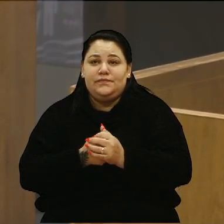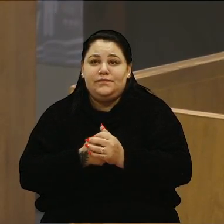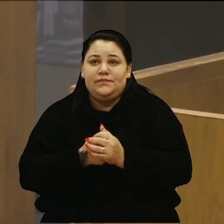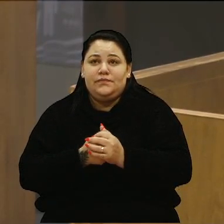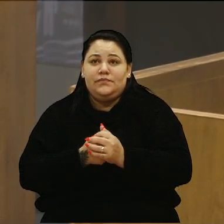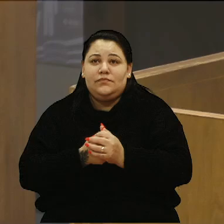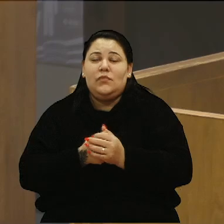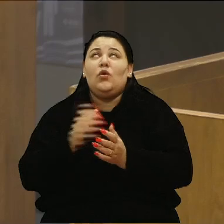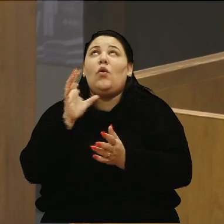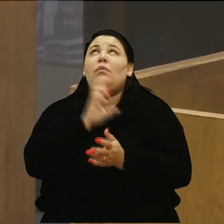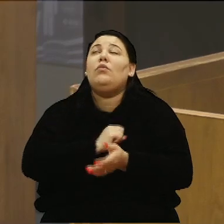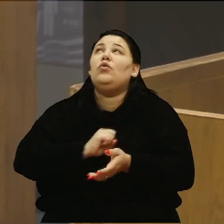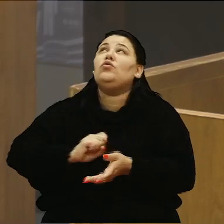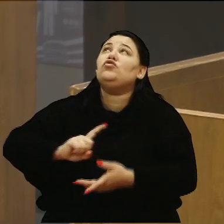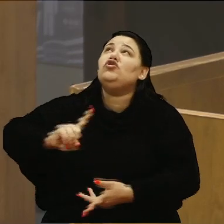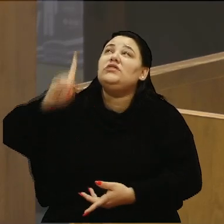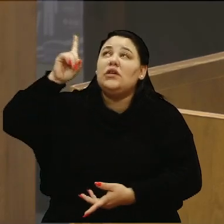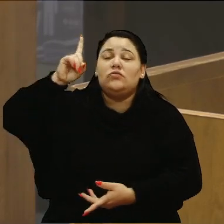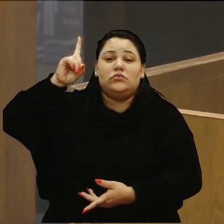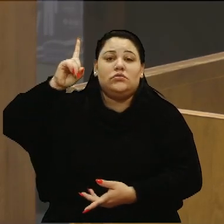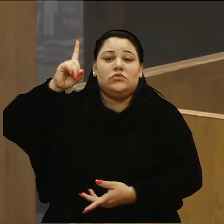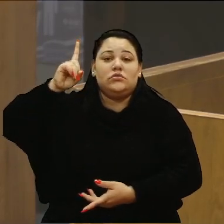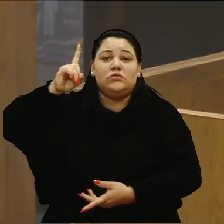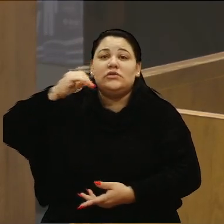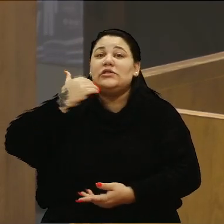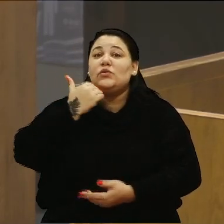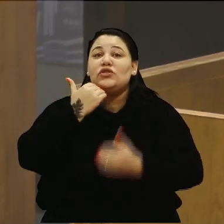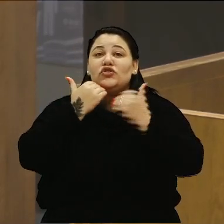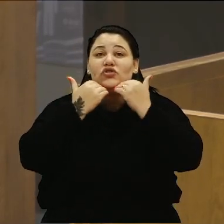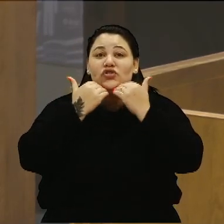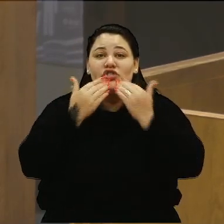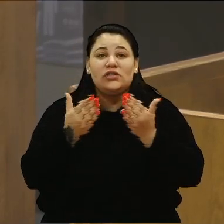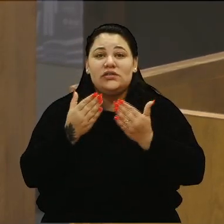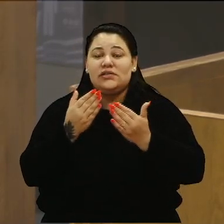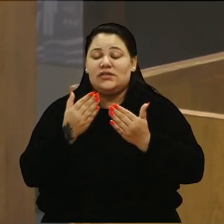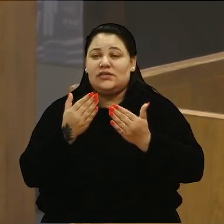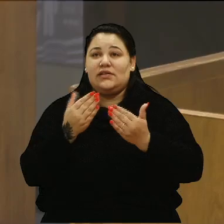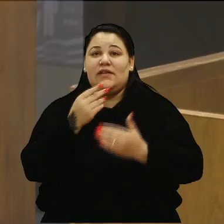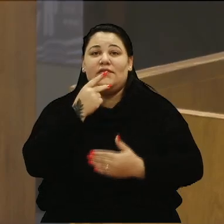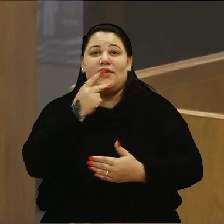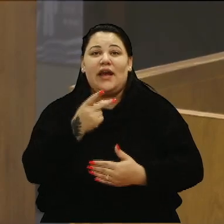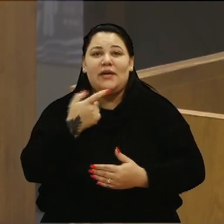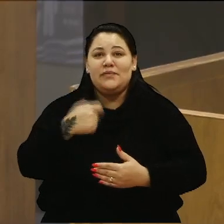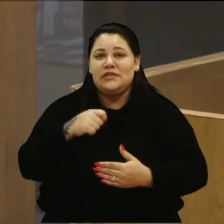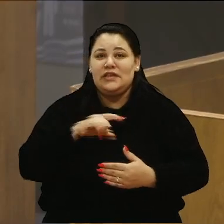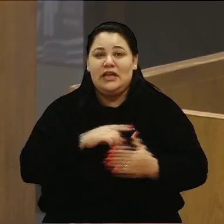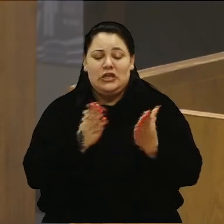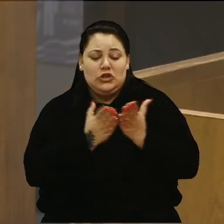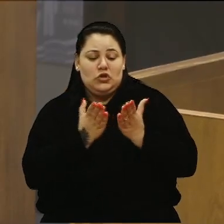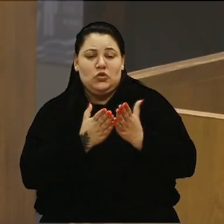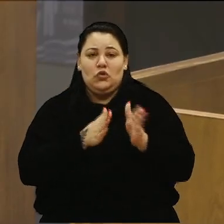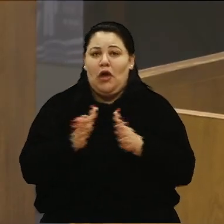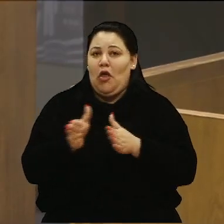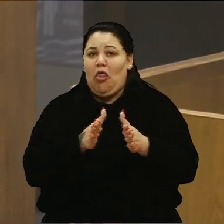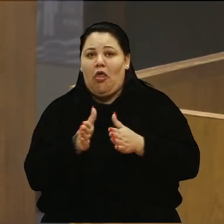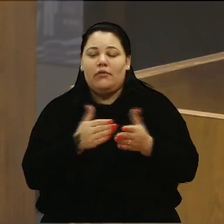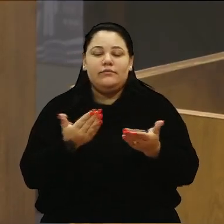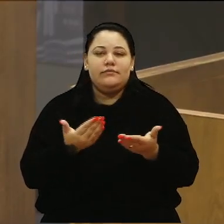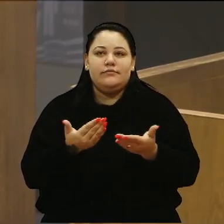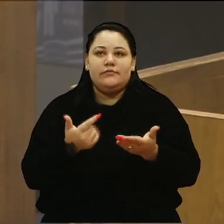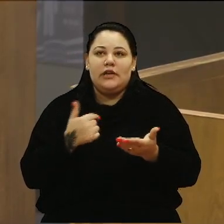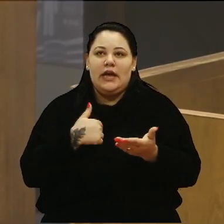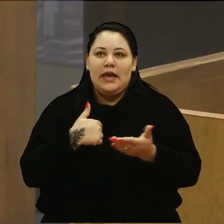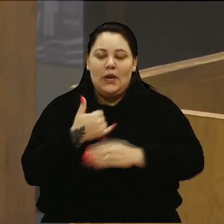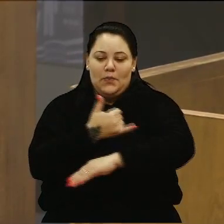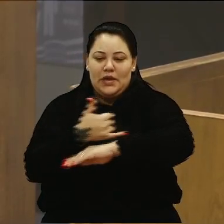Pelo amor de Deus, não adianta dizer que tem que ter estudo de viabilidade. E aí eu passei